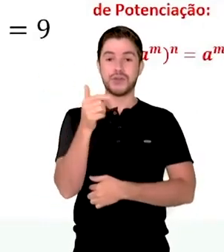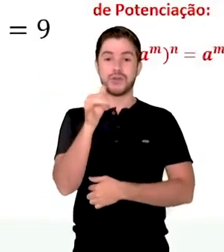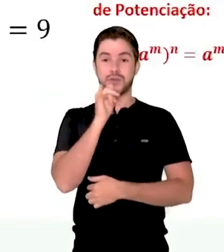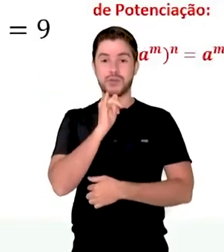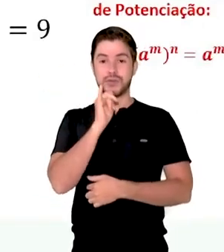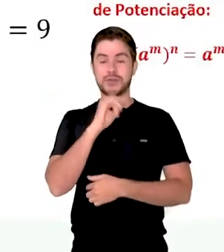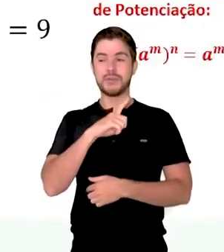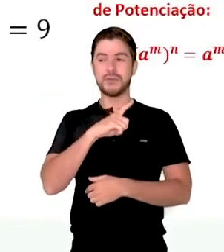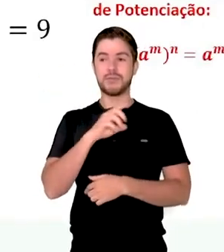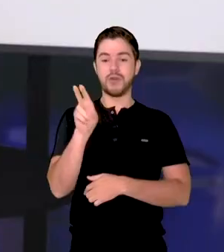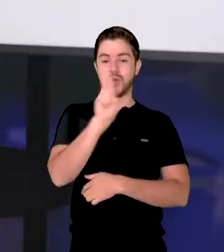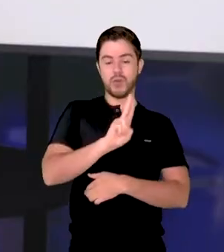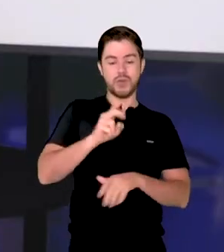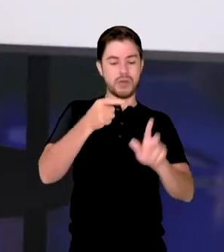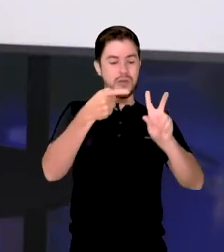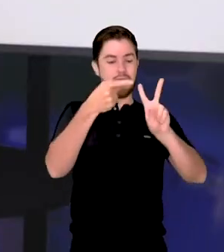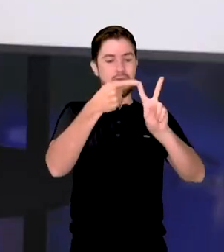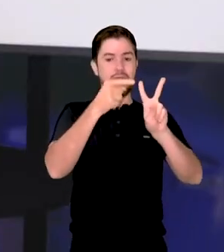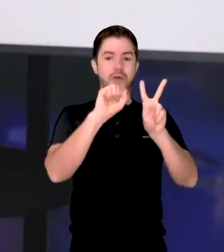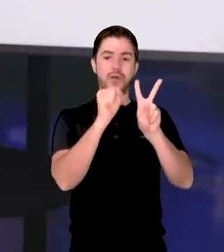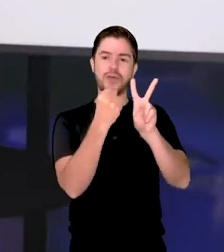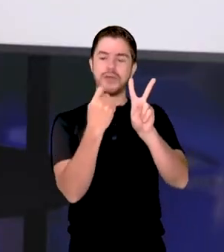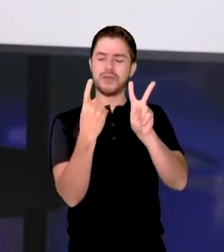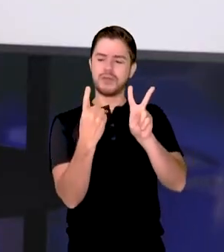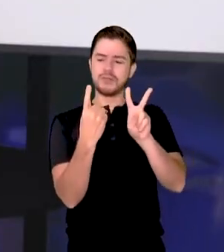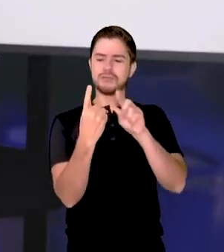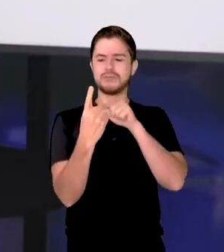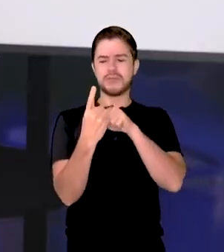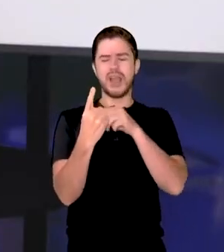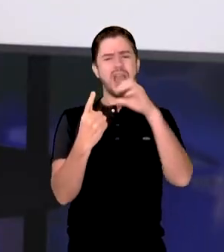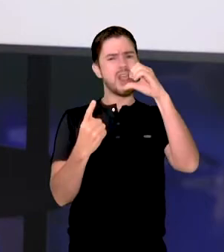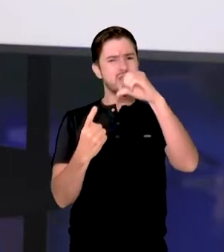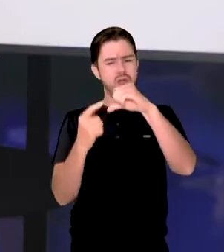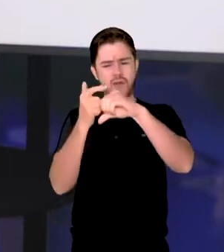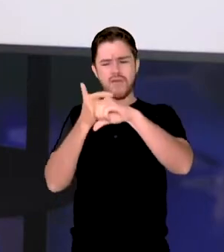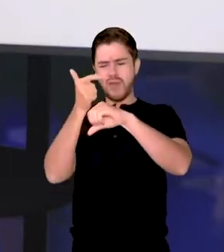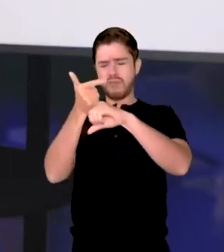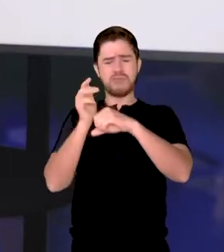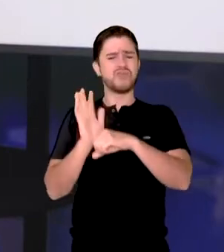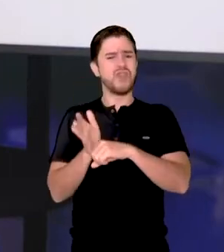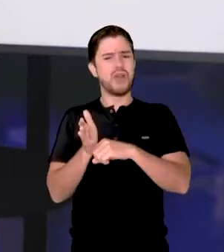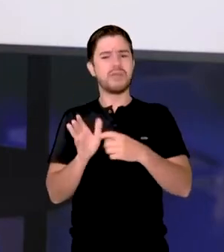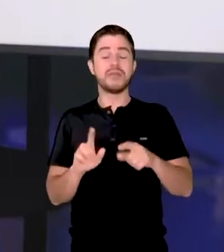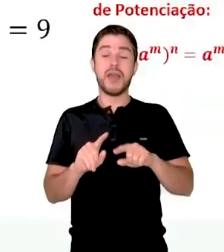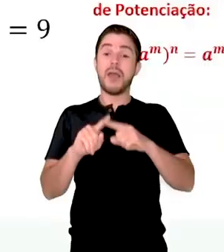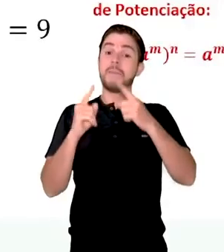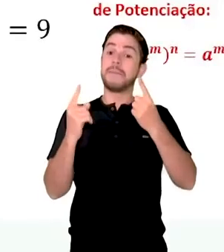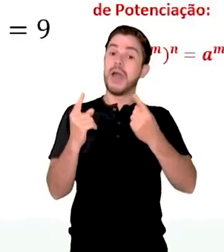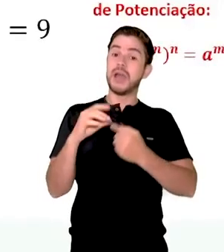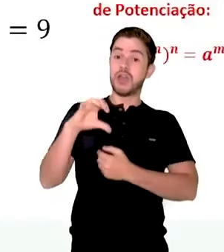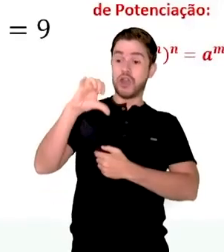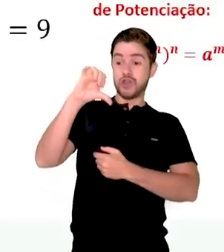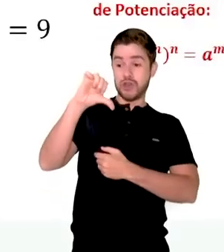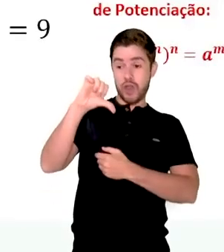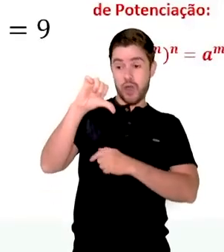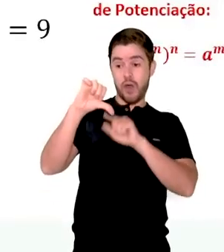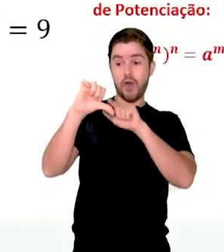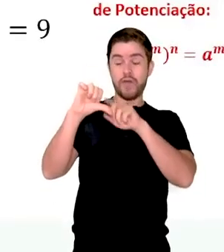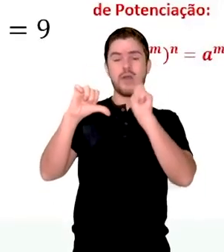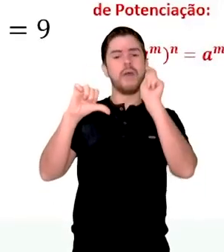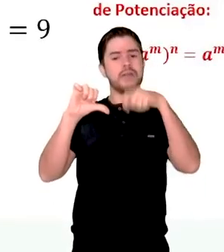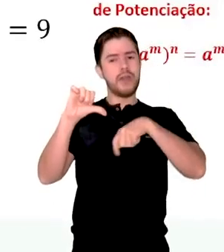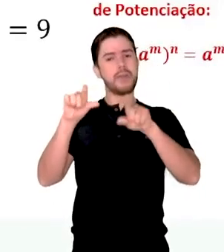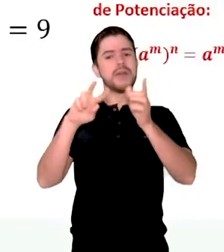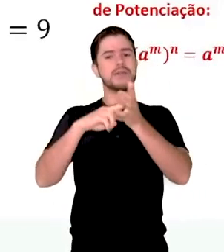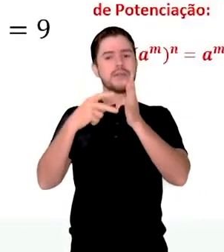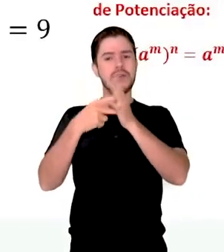eu usei a raiz quadrada de 81 mas 81 19 ao quadrado porém nove ele também é